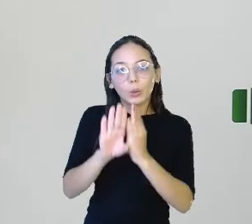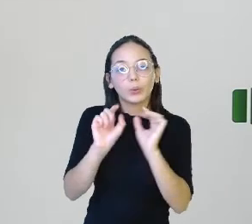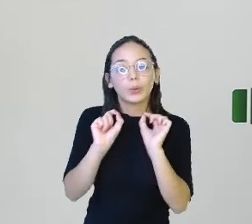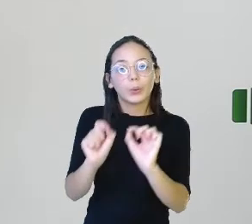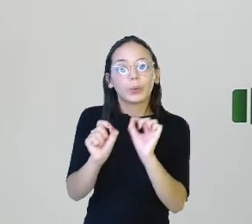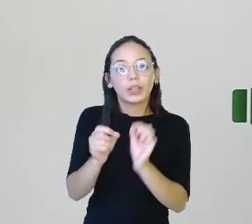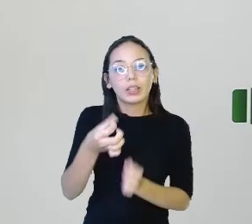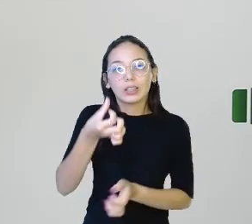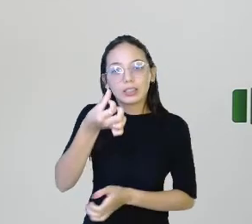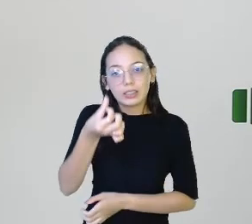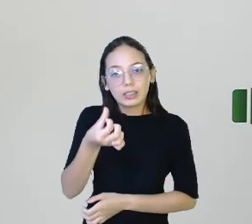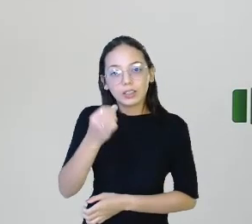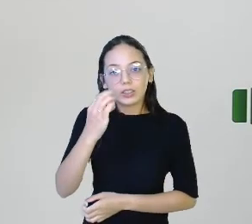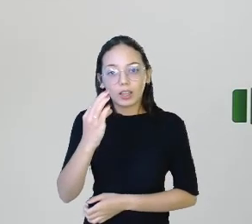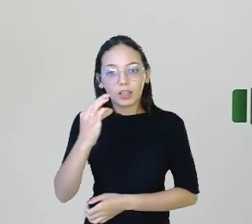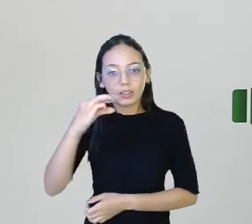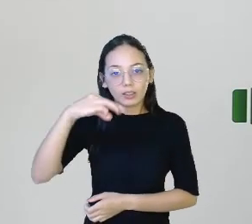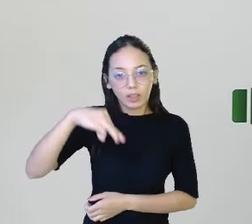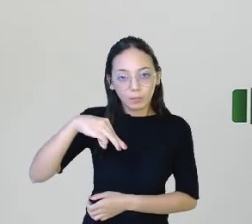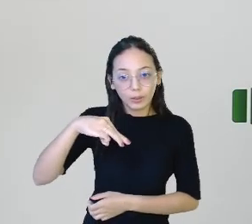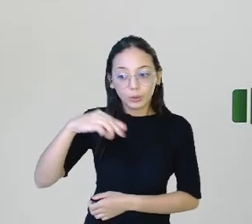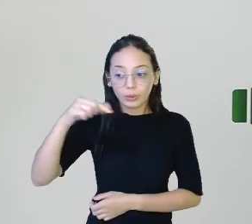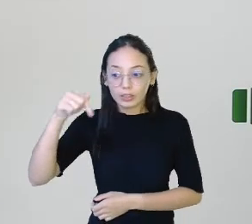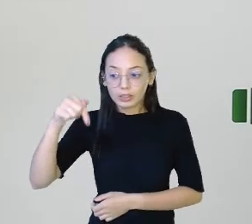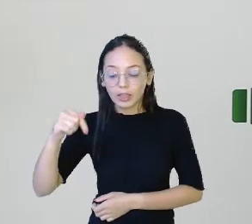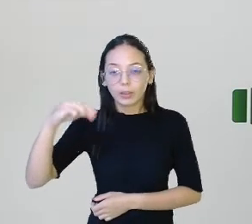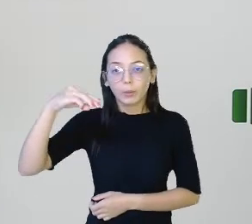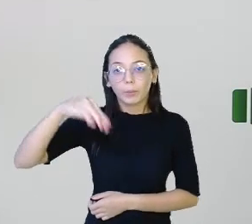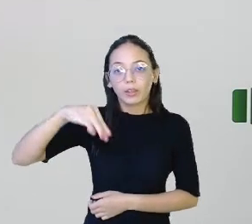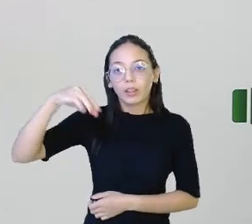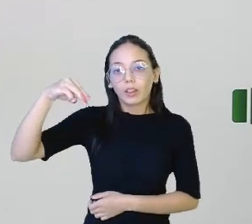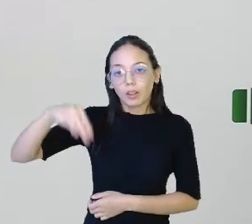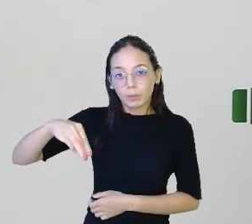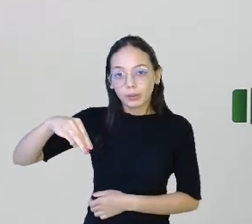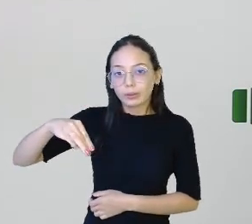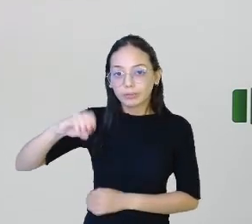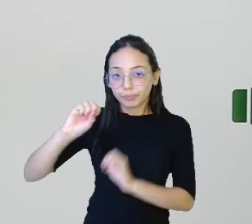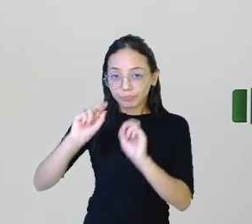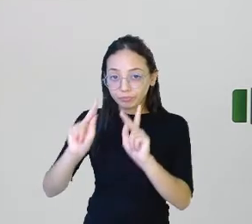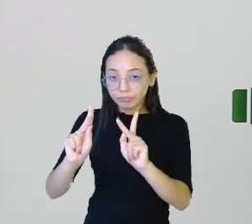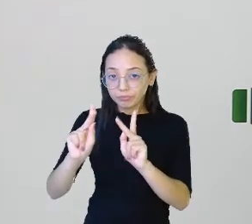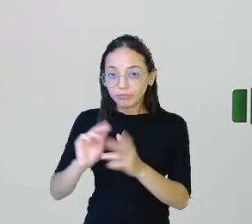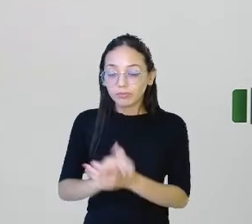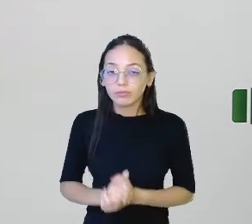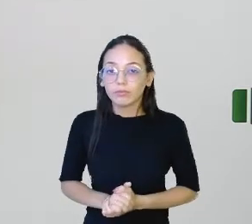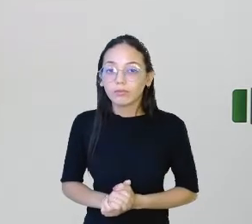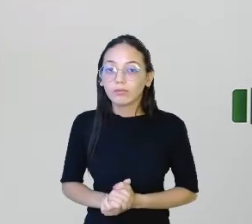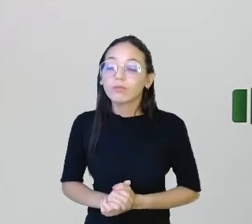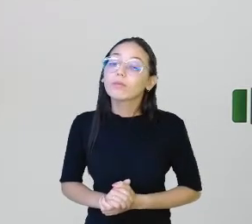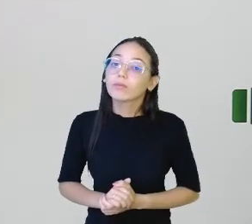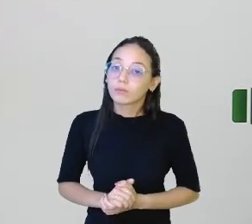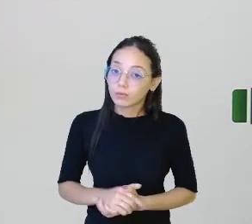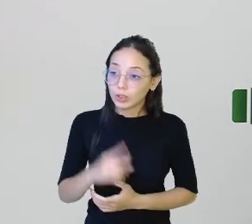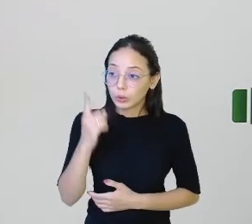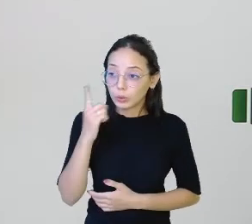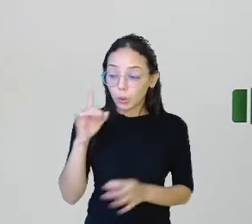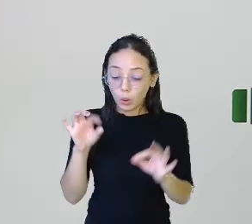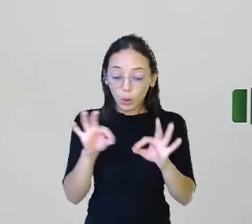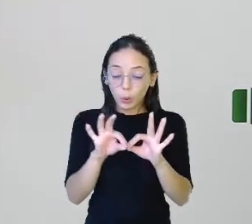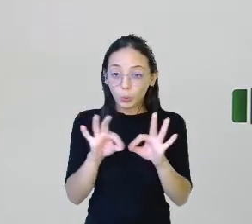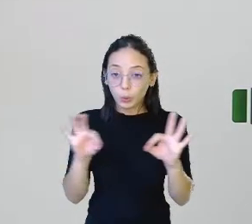6 centímetros e 7 milímetros, tá? Depois da vírgula decimal. No caso da nossa